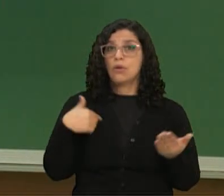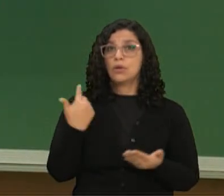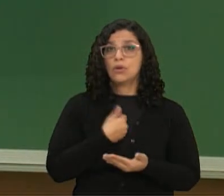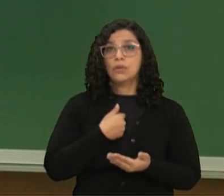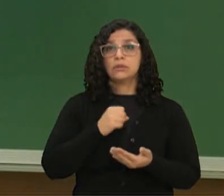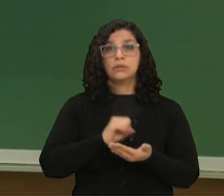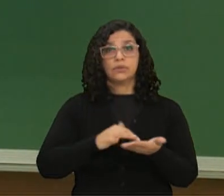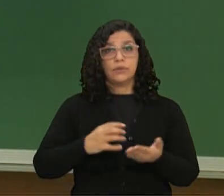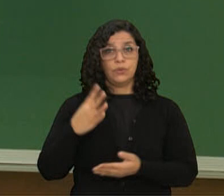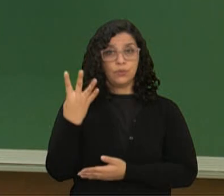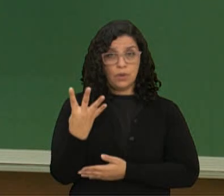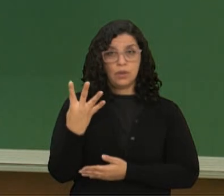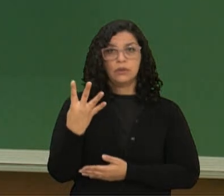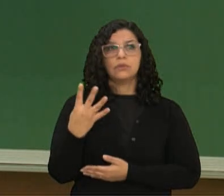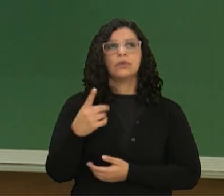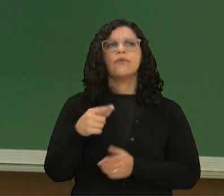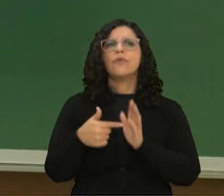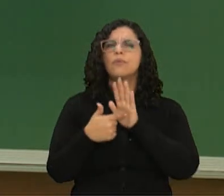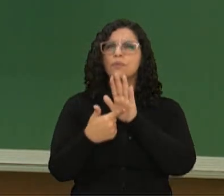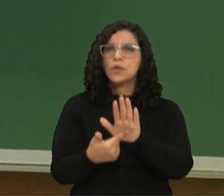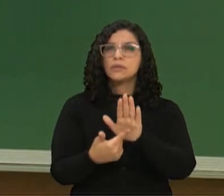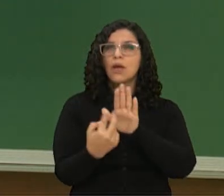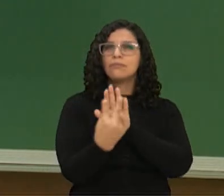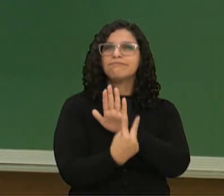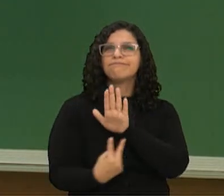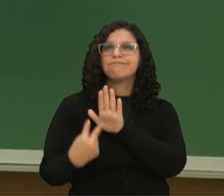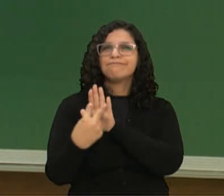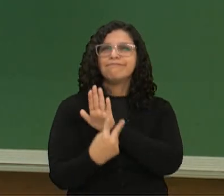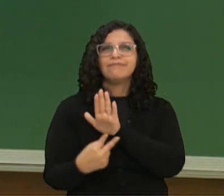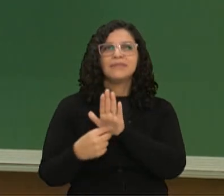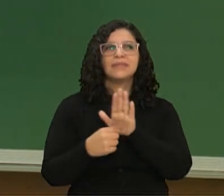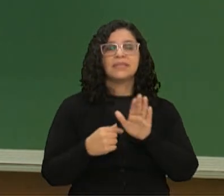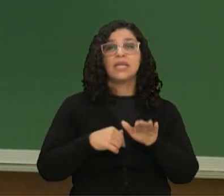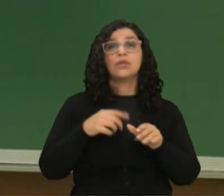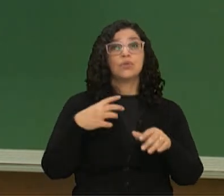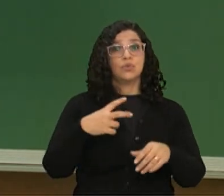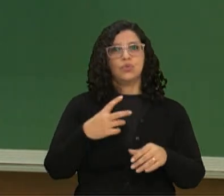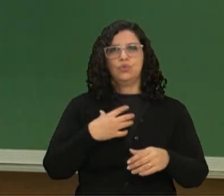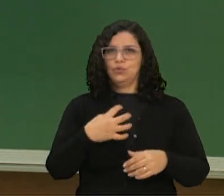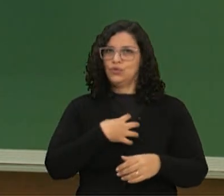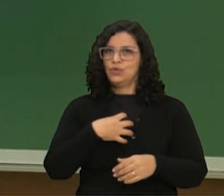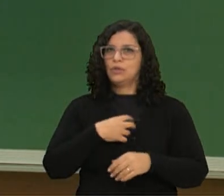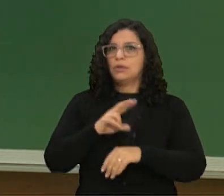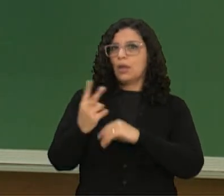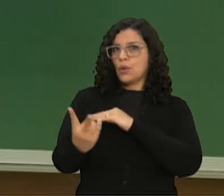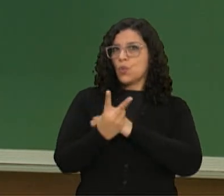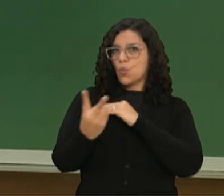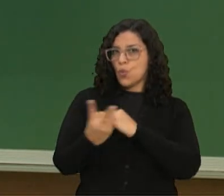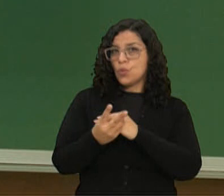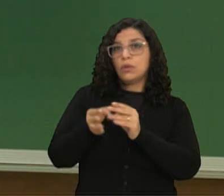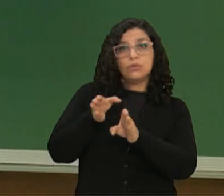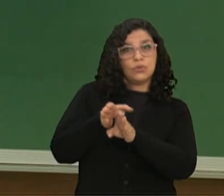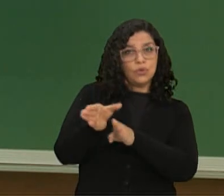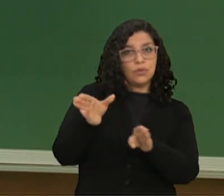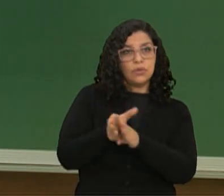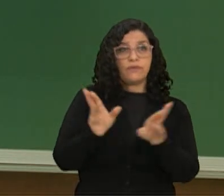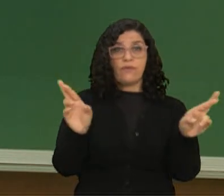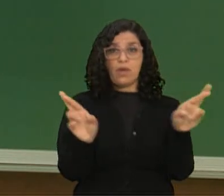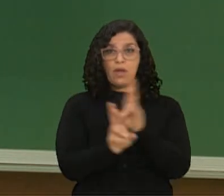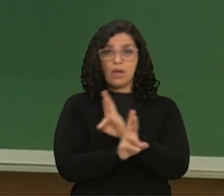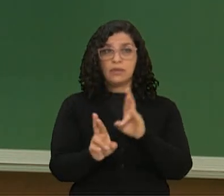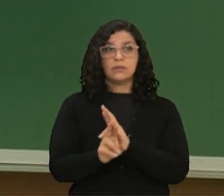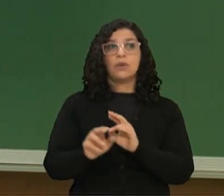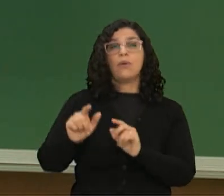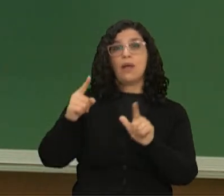Agora, no exercício 4, então, eu trouxe as imagens das prevenções e ali as orientações. Vocês vão relacionar